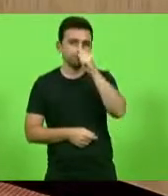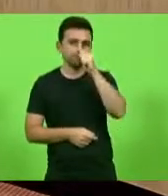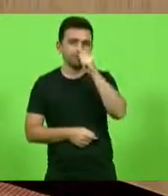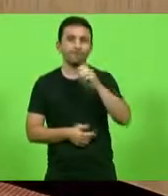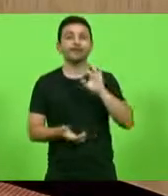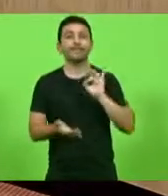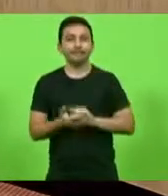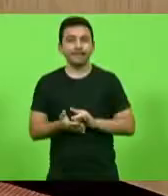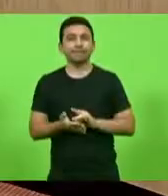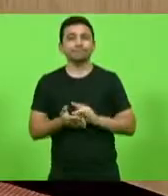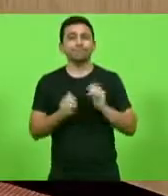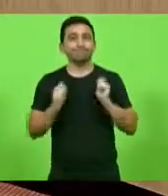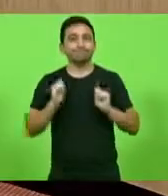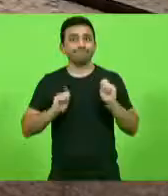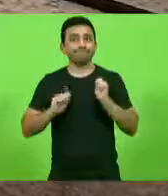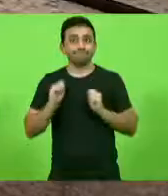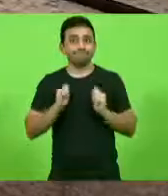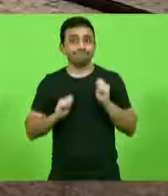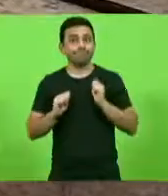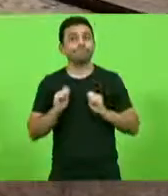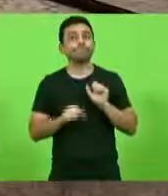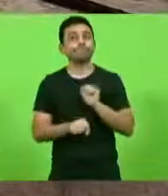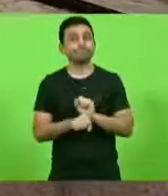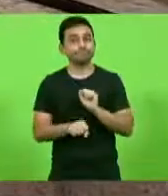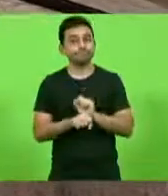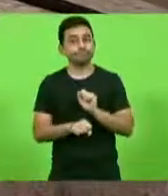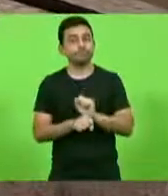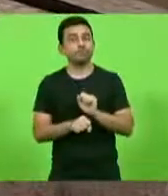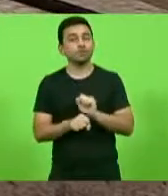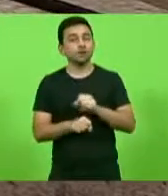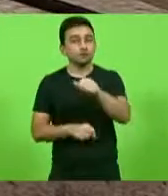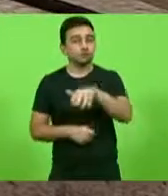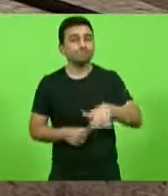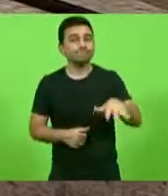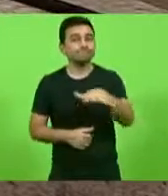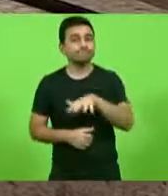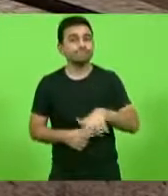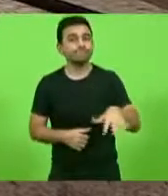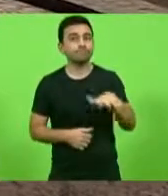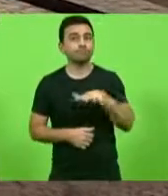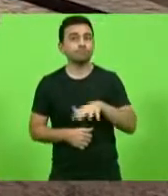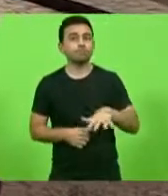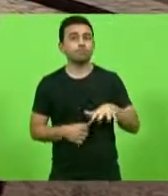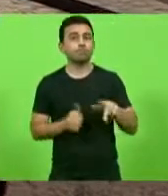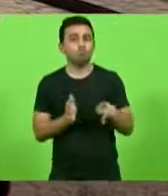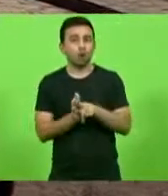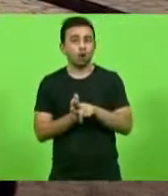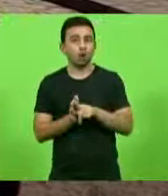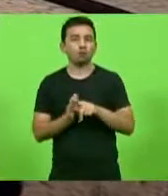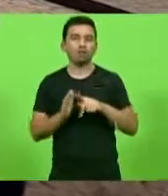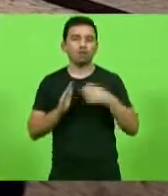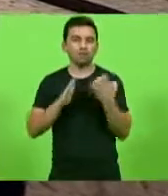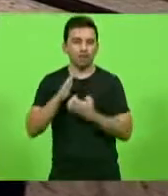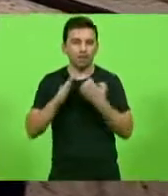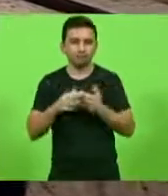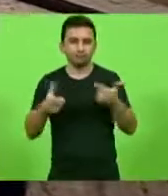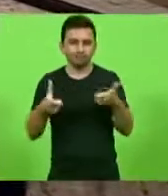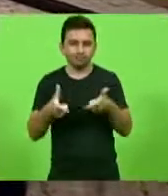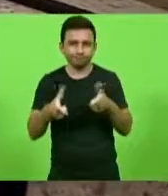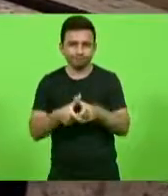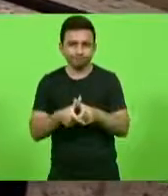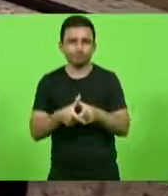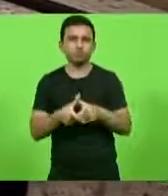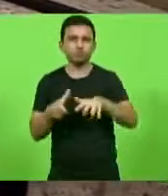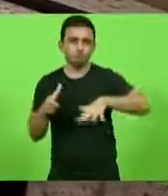há uma esperança muito grande por parte desses setores das micro e pequenas empresas,